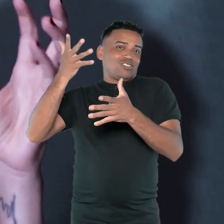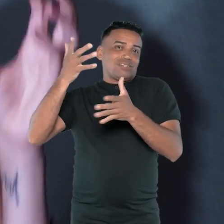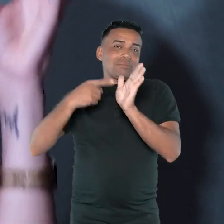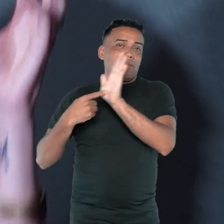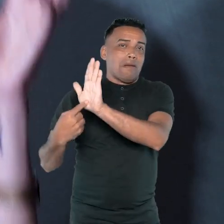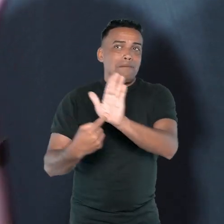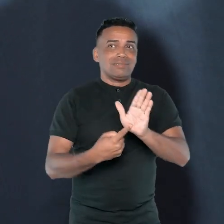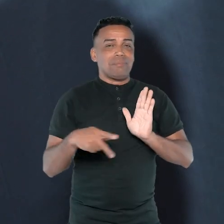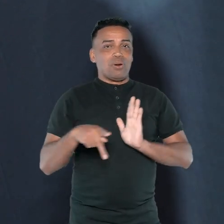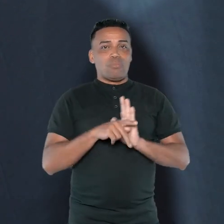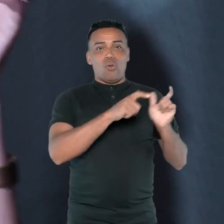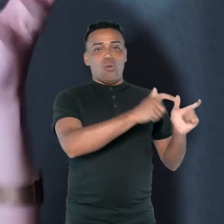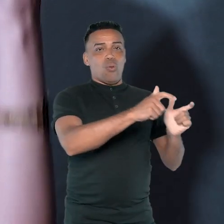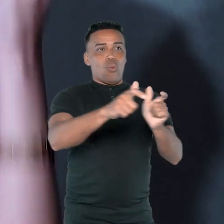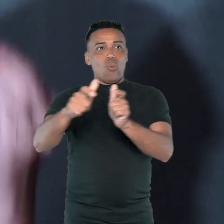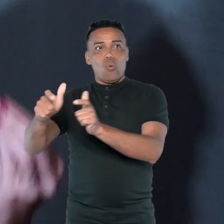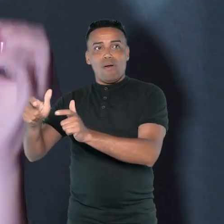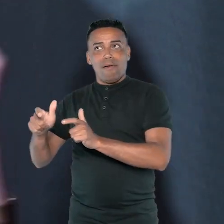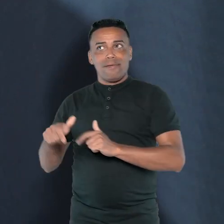a partir de lugares muito